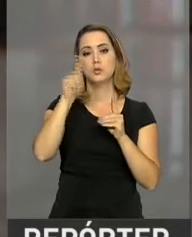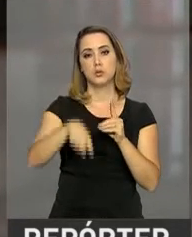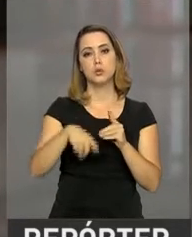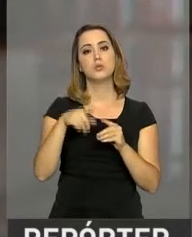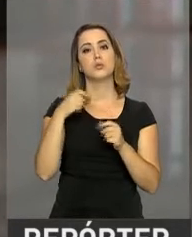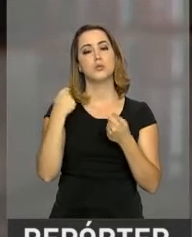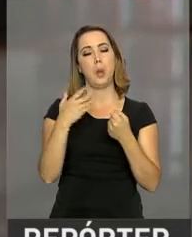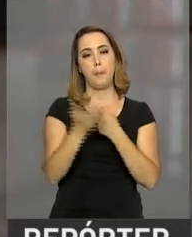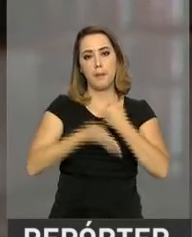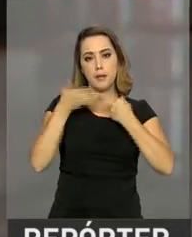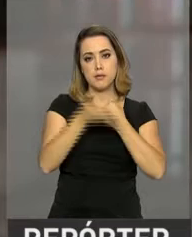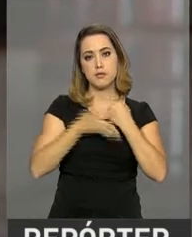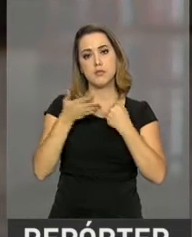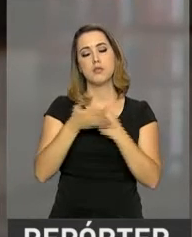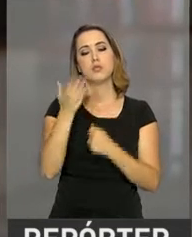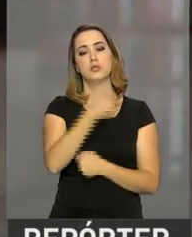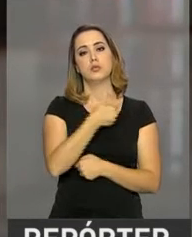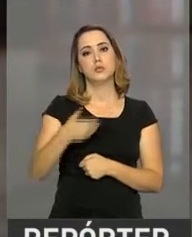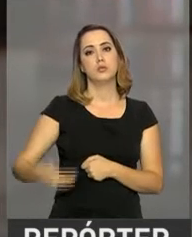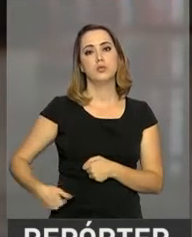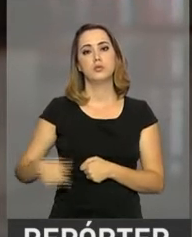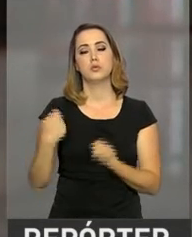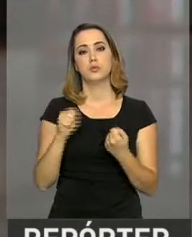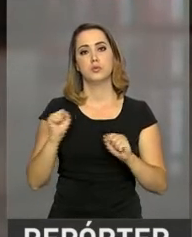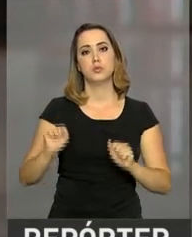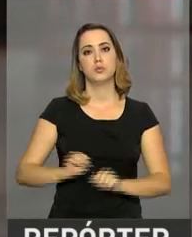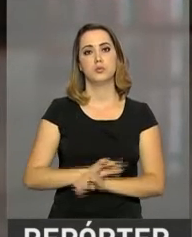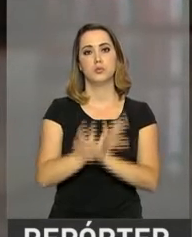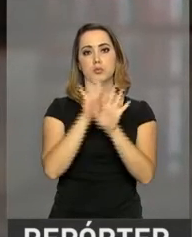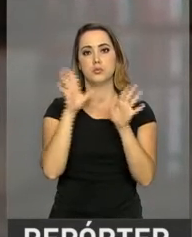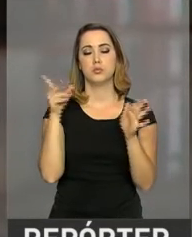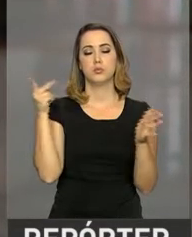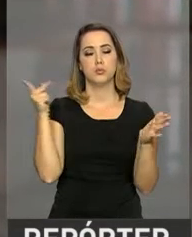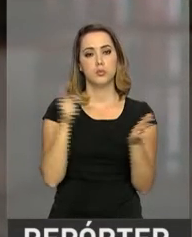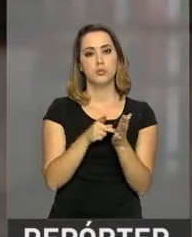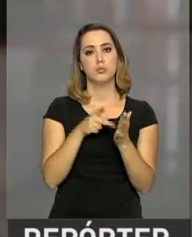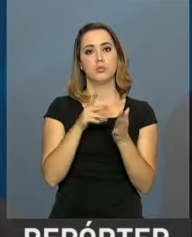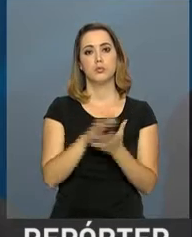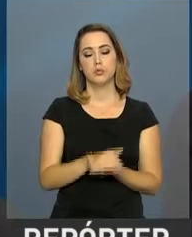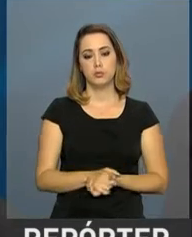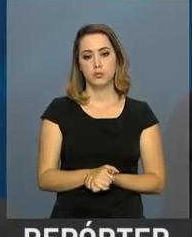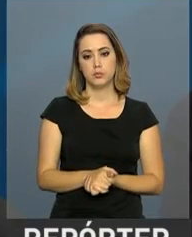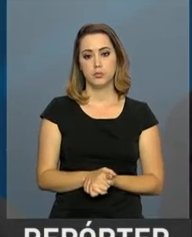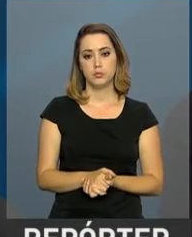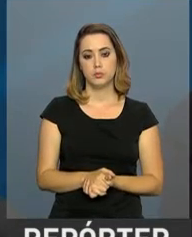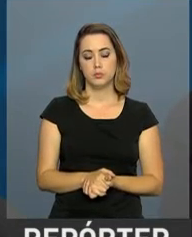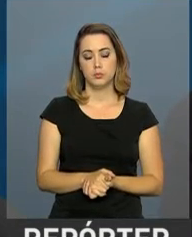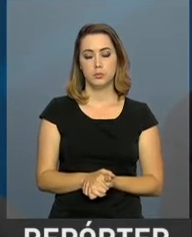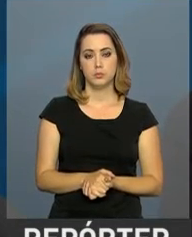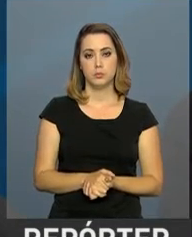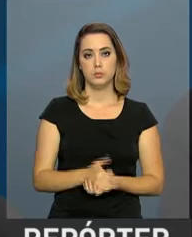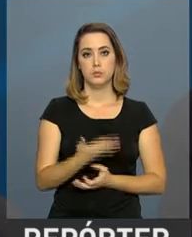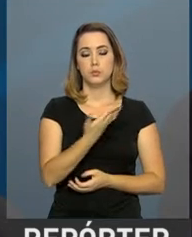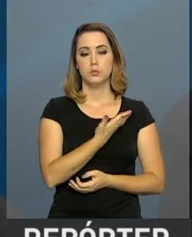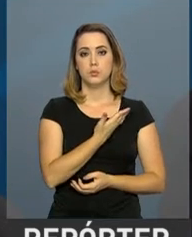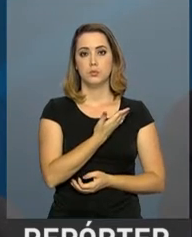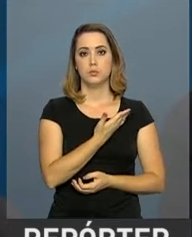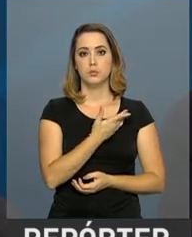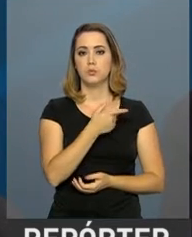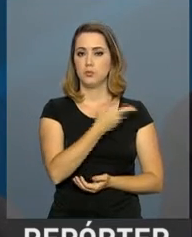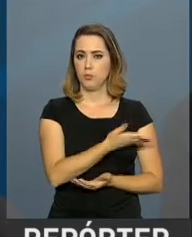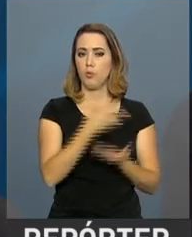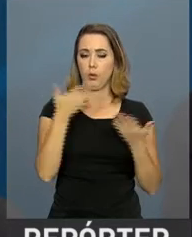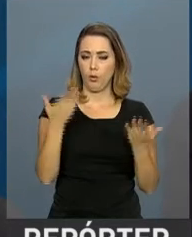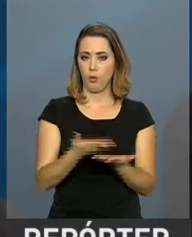do governo onde deve haver transparência e franqueza neste concelho nós teremos um